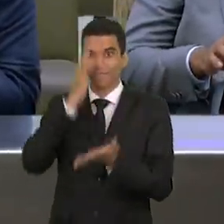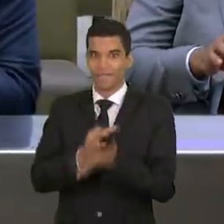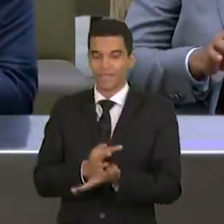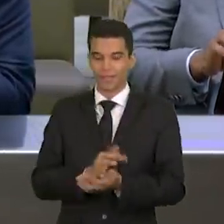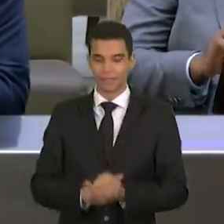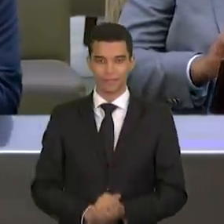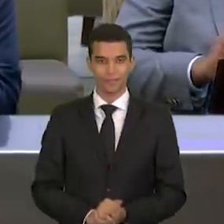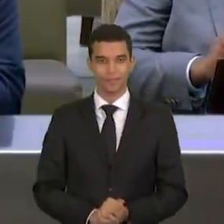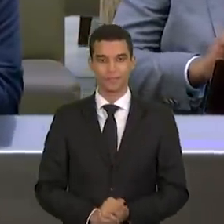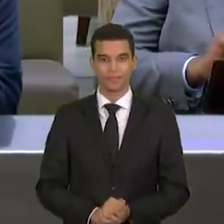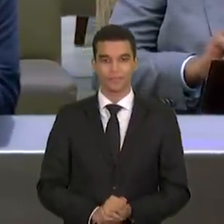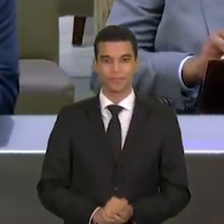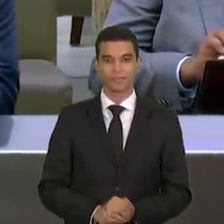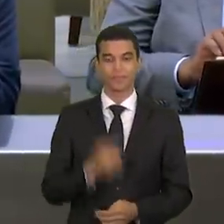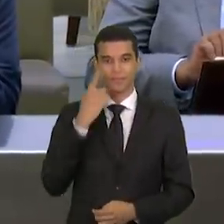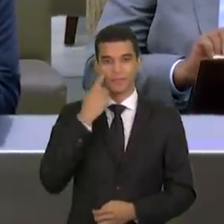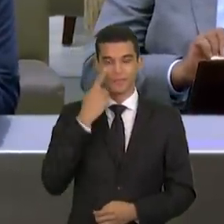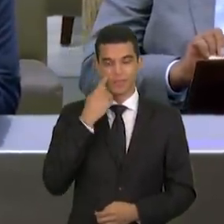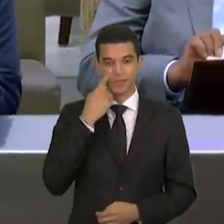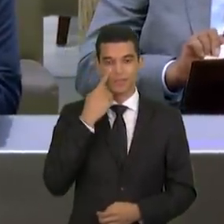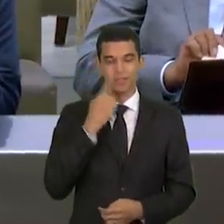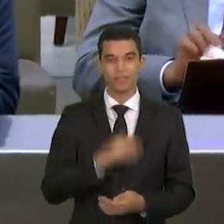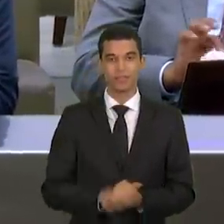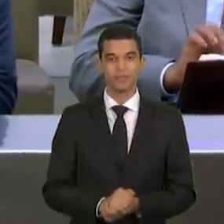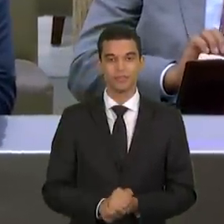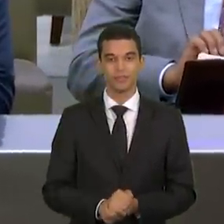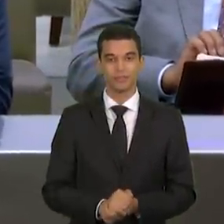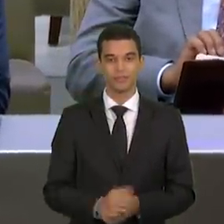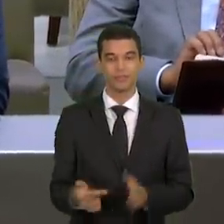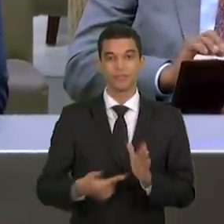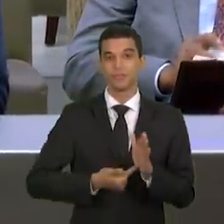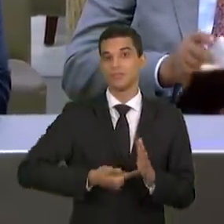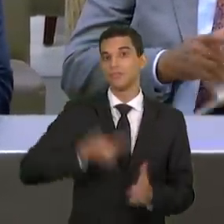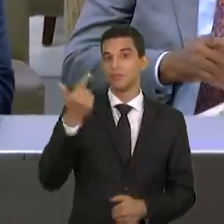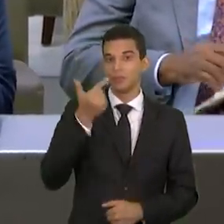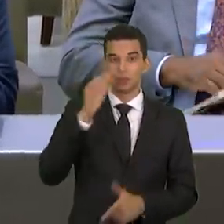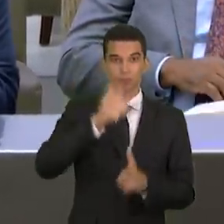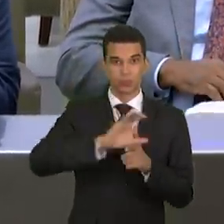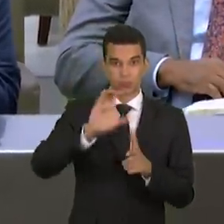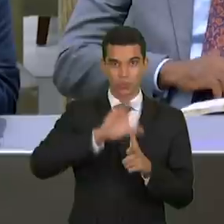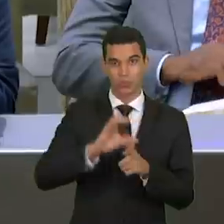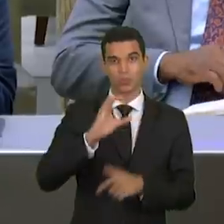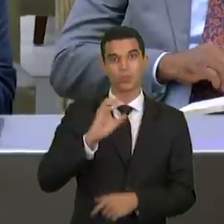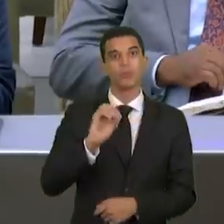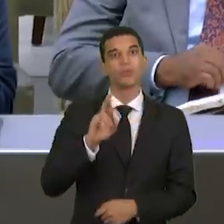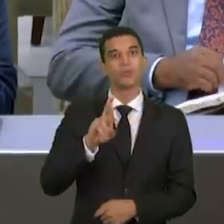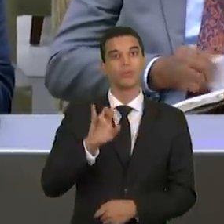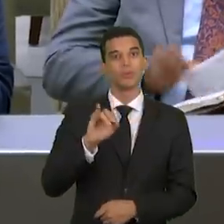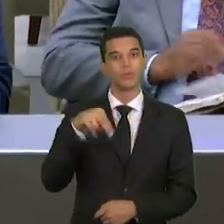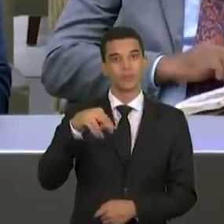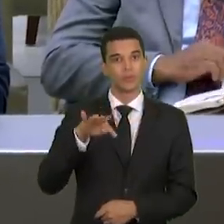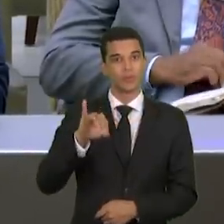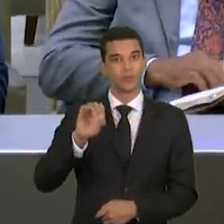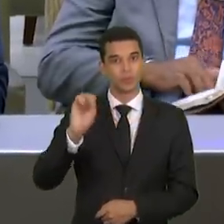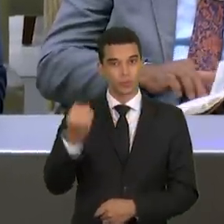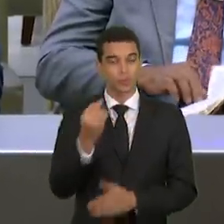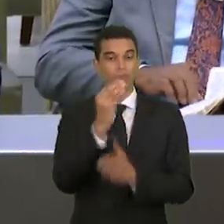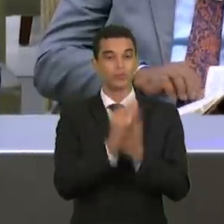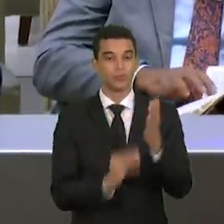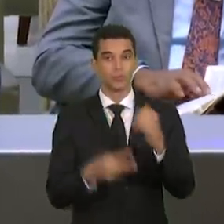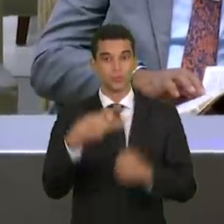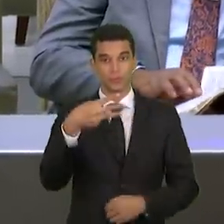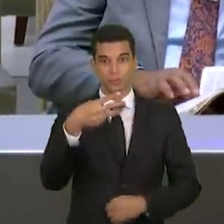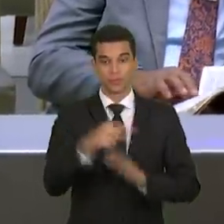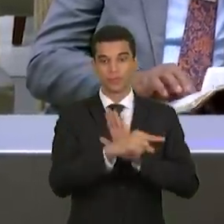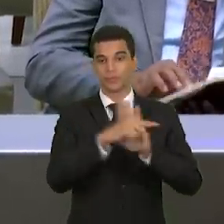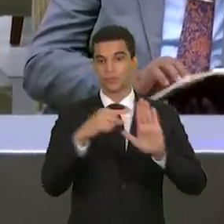carta, capítulo 3, versículo 18. Segunda carta de Paulo aos Coríntios, capítulo 3